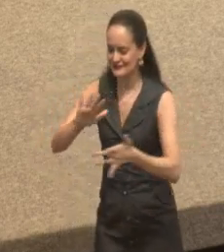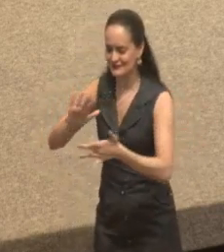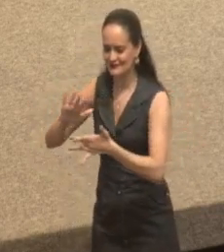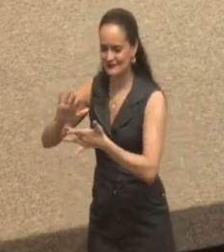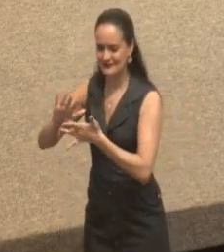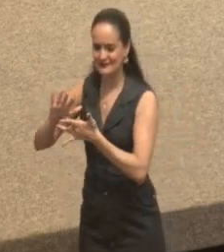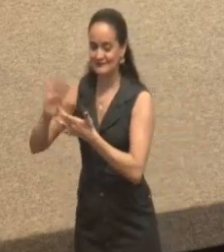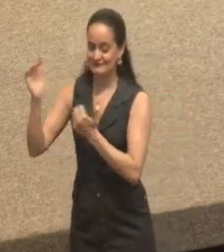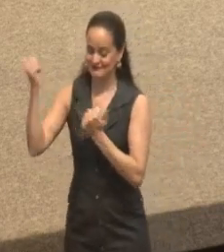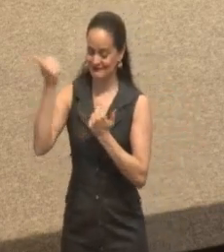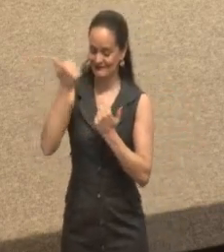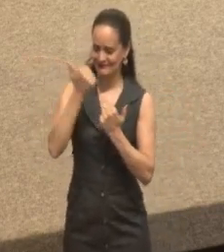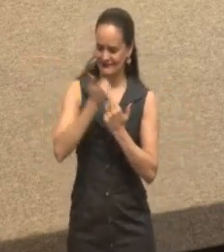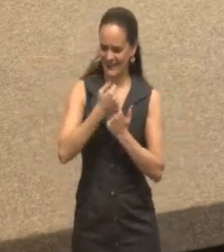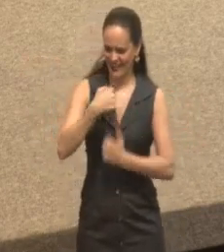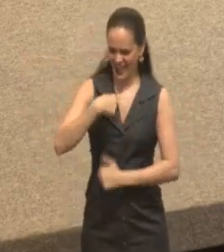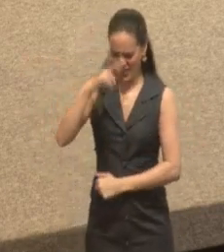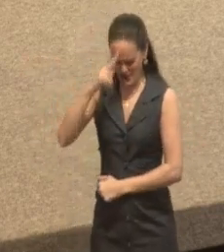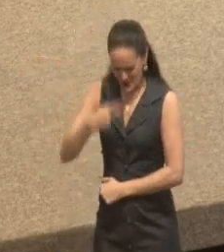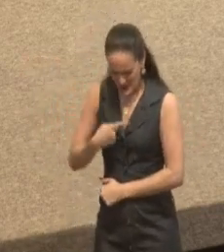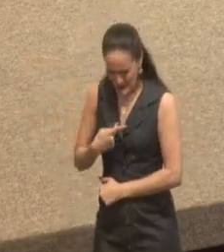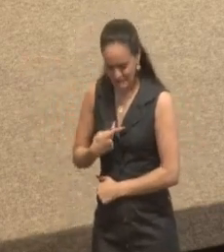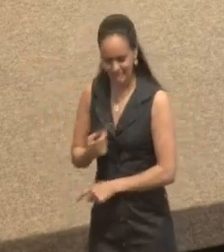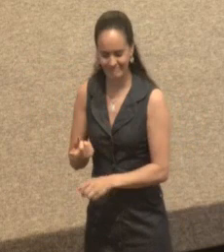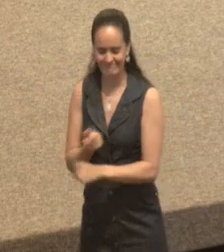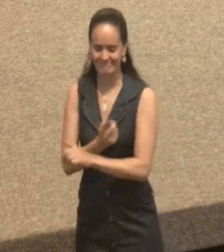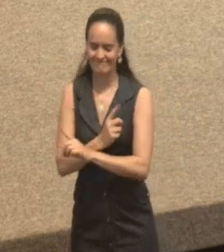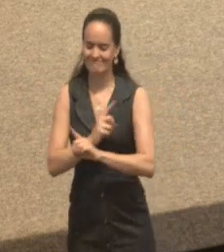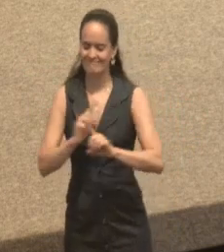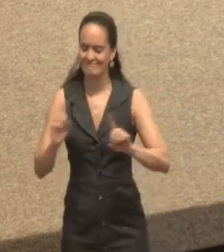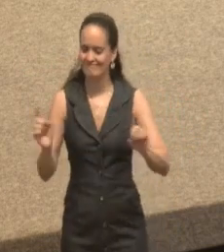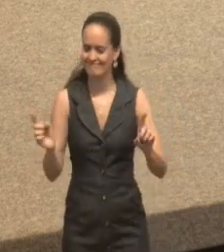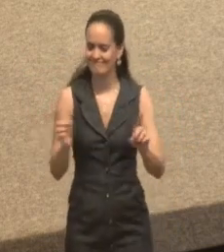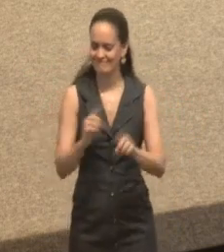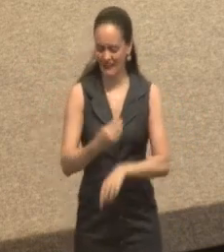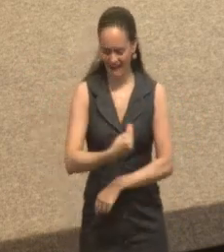eu não sou mais eu